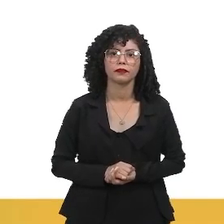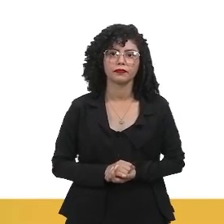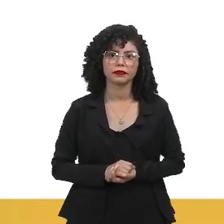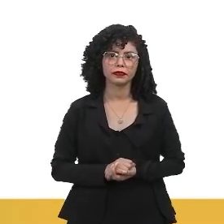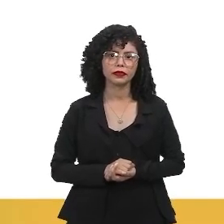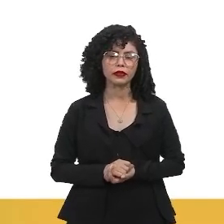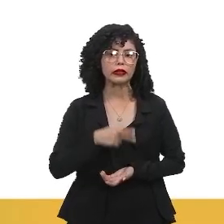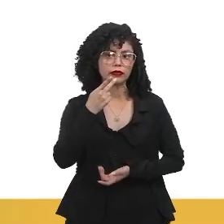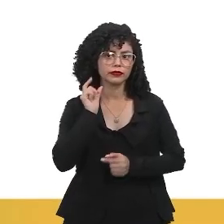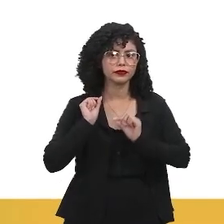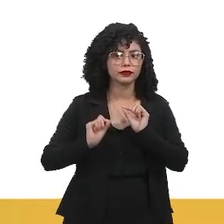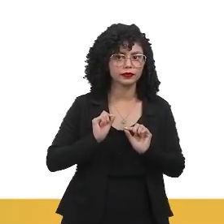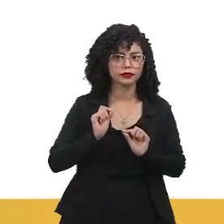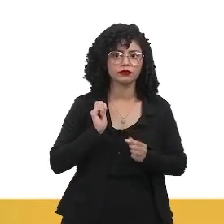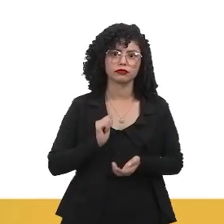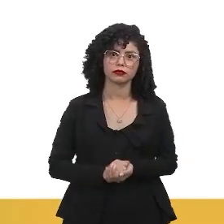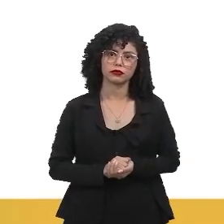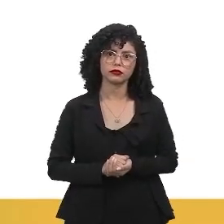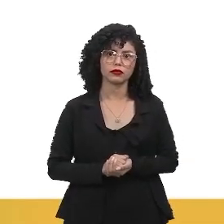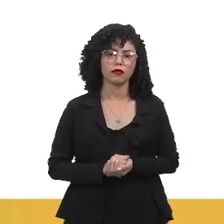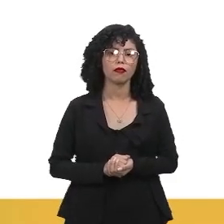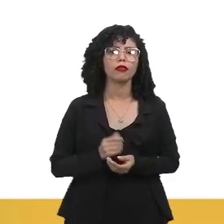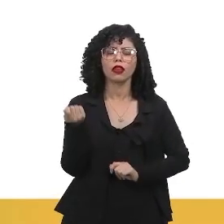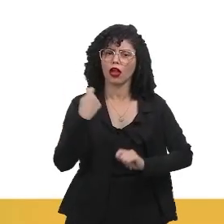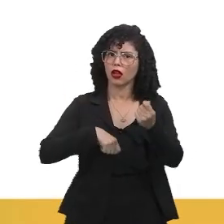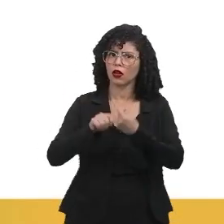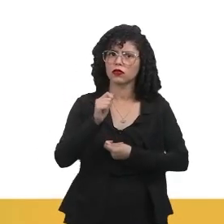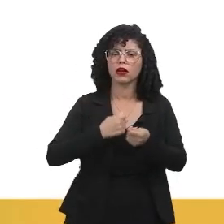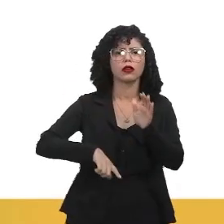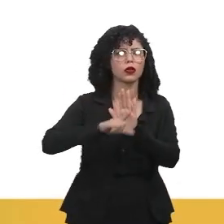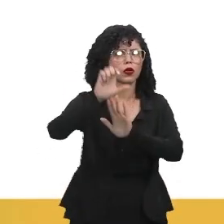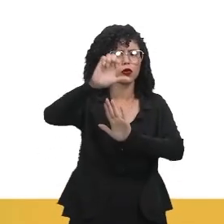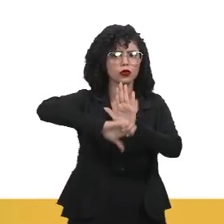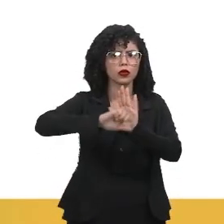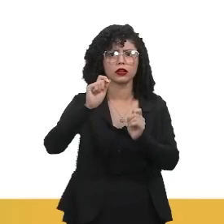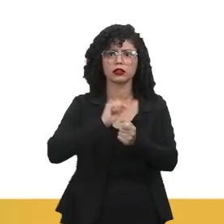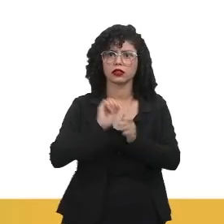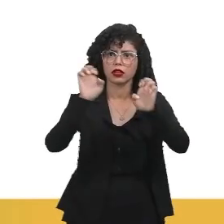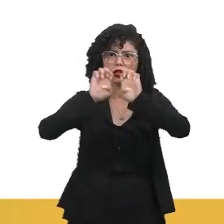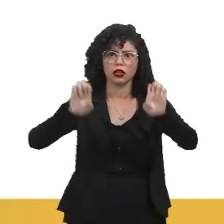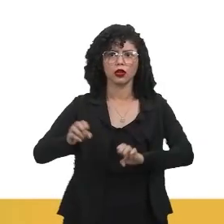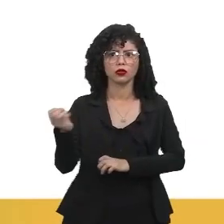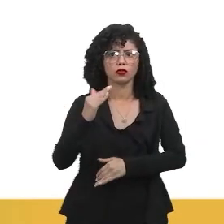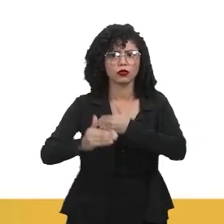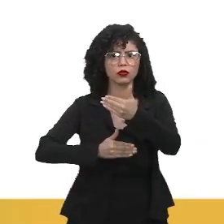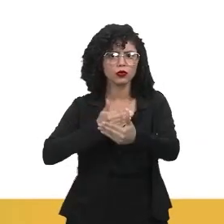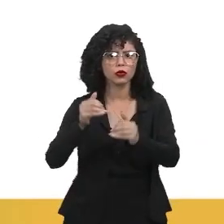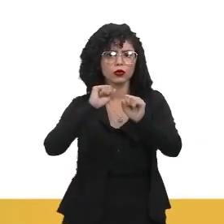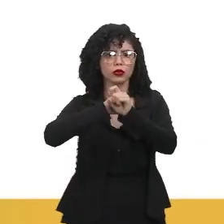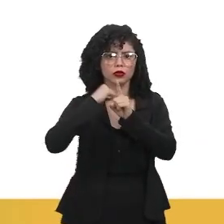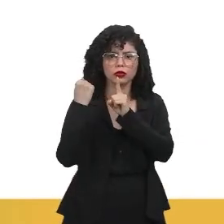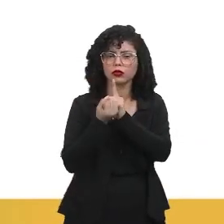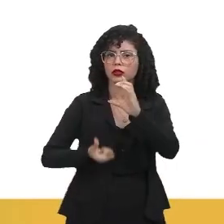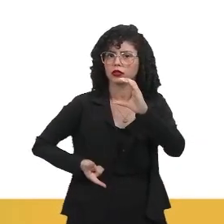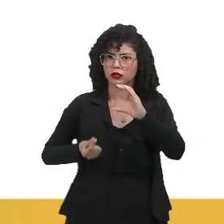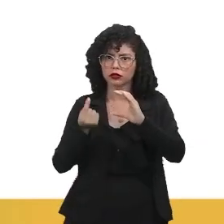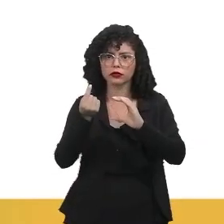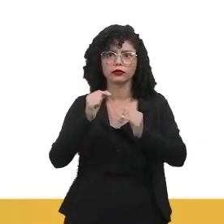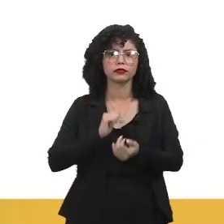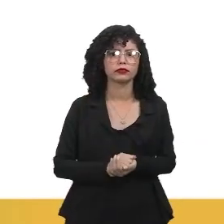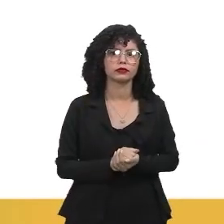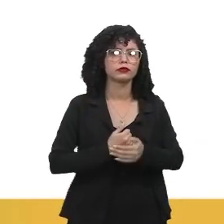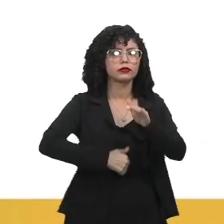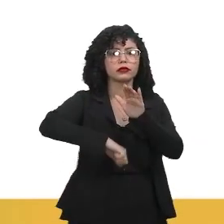O texto diz o seguinte: a economia das ilegalidades se reestruturou com o desenvolvimento da sociedade